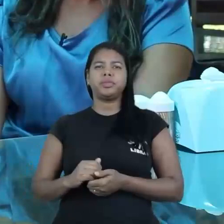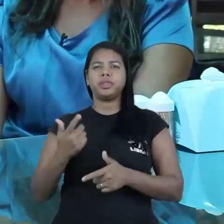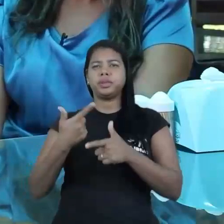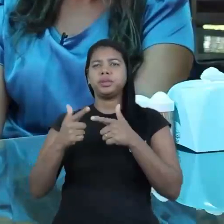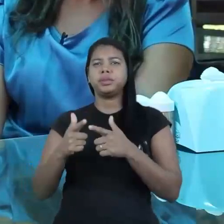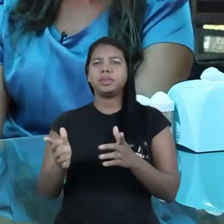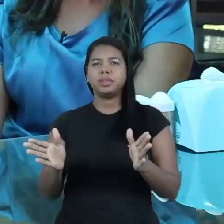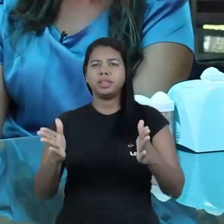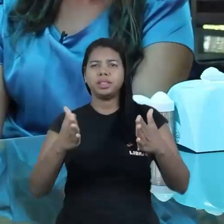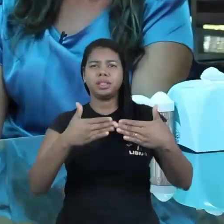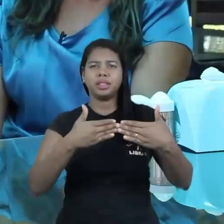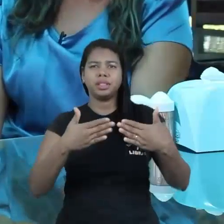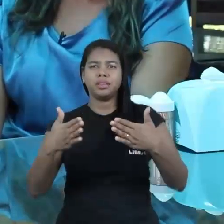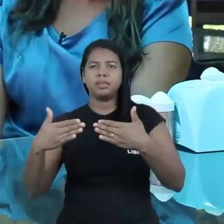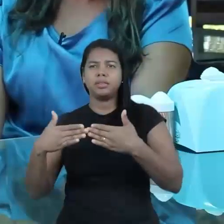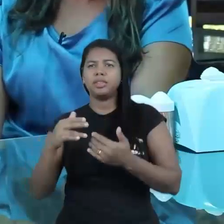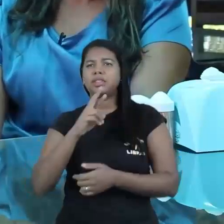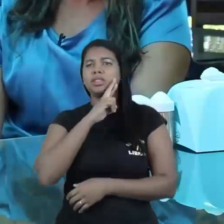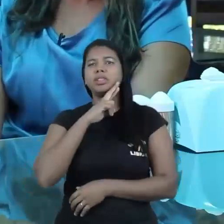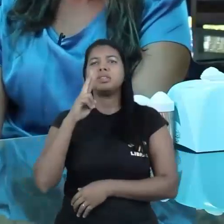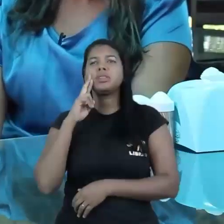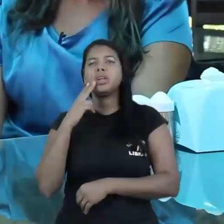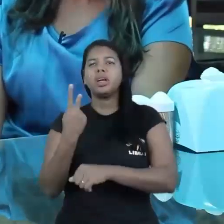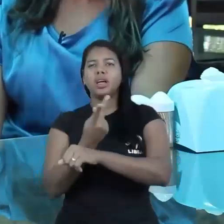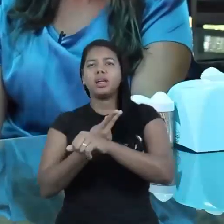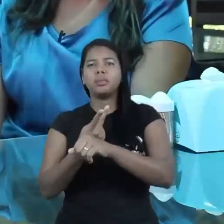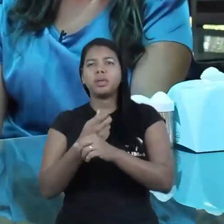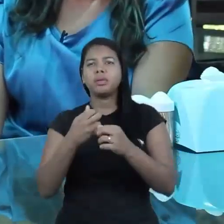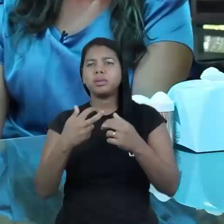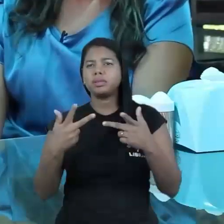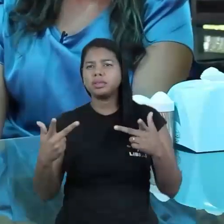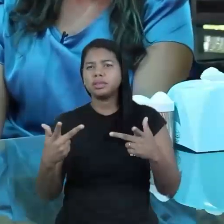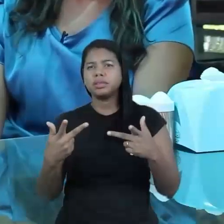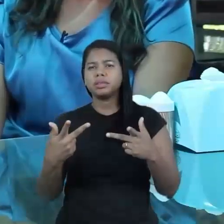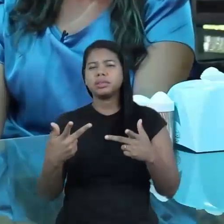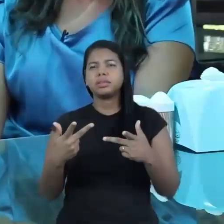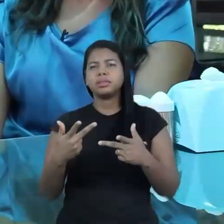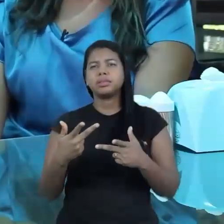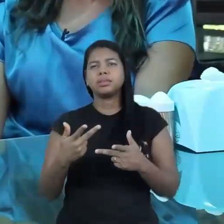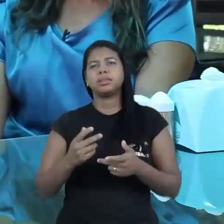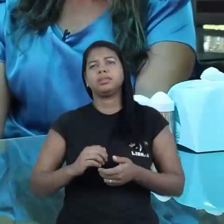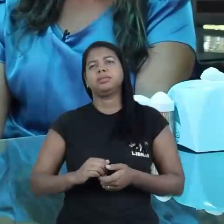restaurante e procurar um outro. Mas não é assim. Tão simples, você está